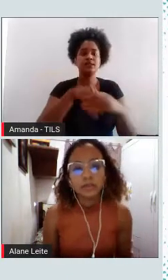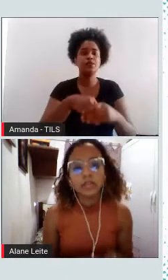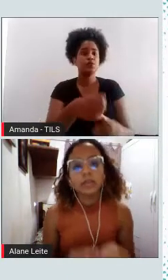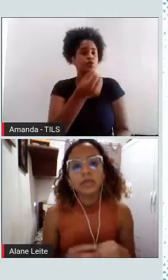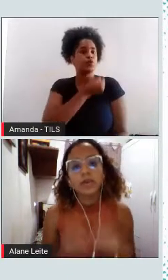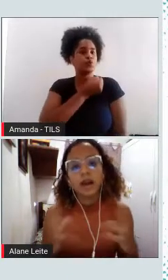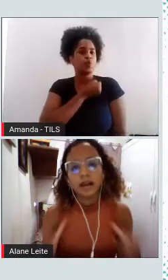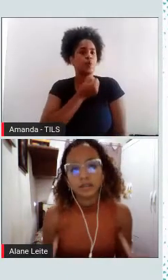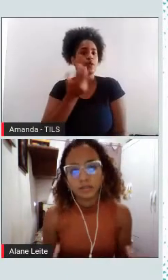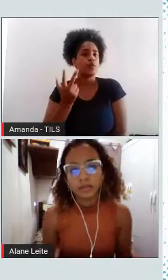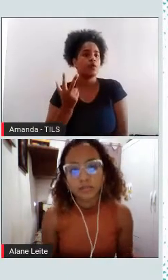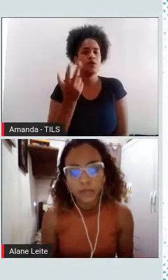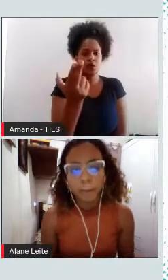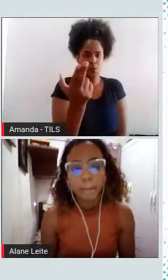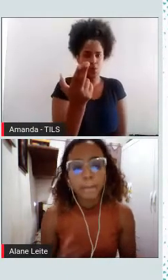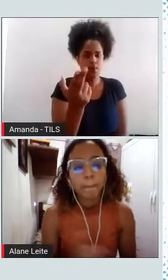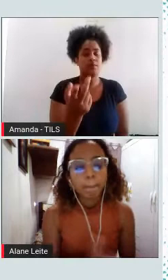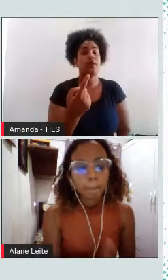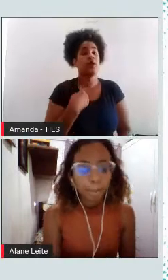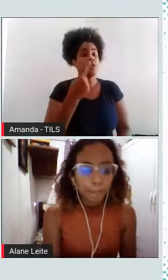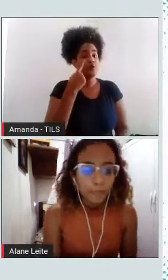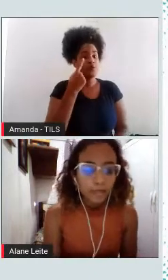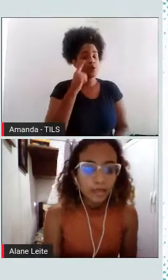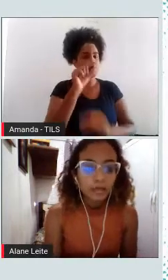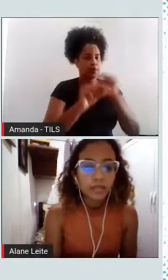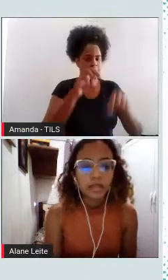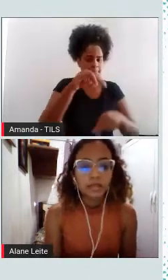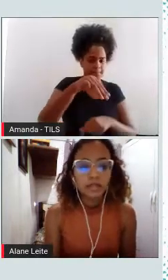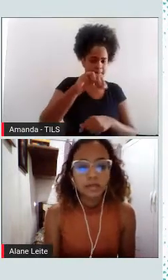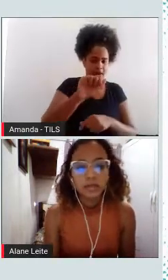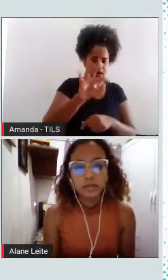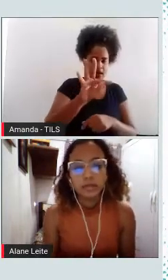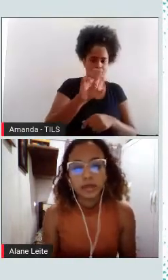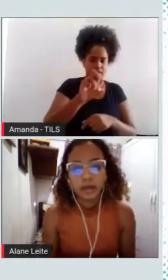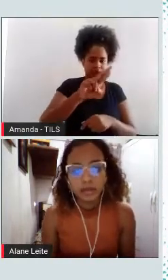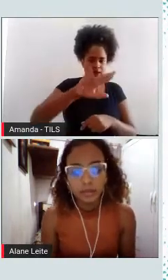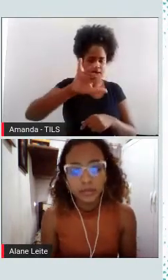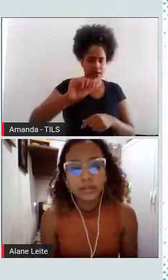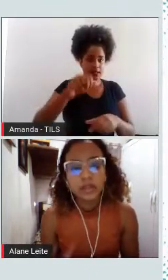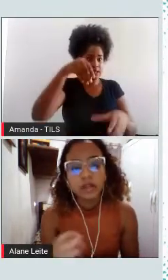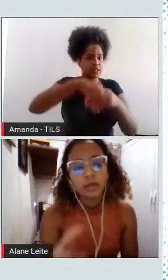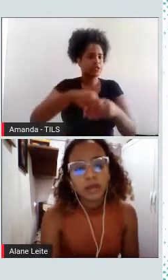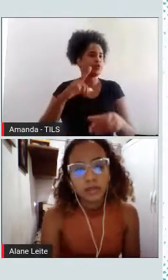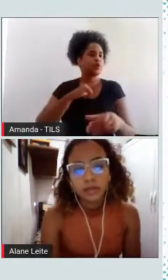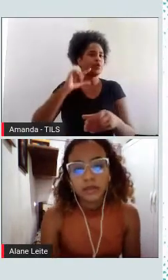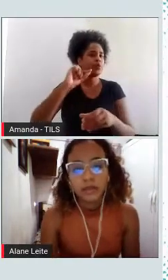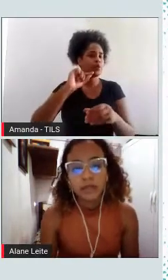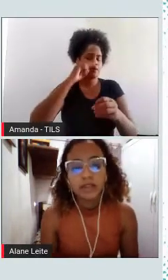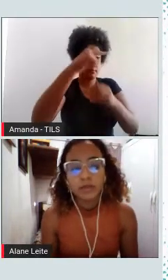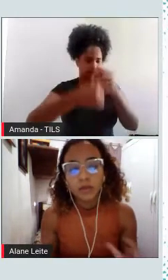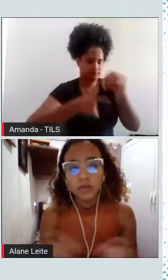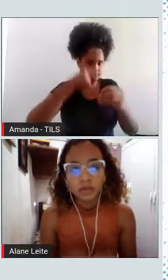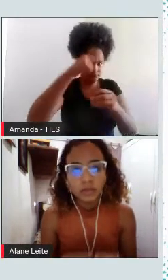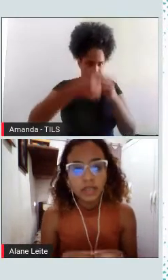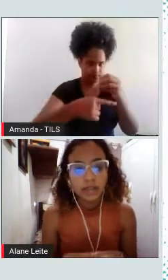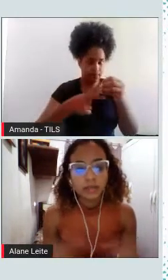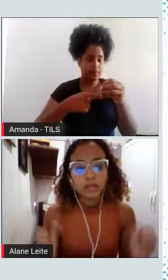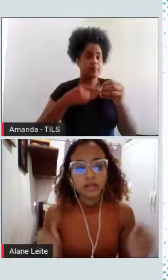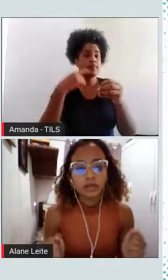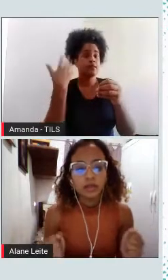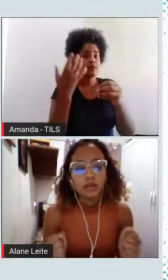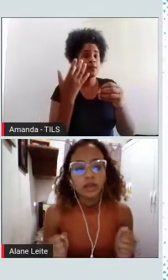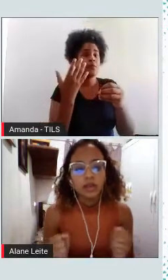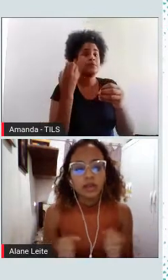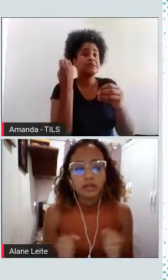ela é constituída por átomos, não foi? Então, se ela é constituída por átomos, um elemento químico ele vai ser um conjunto de